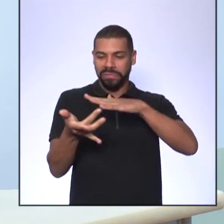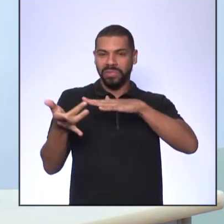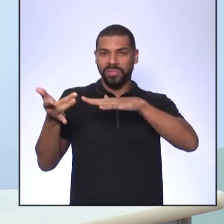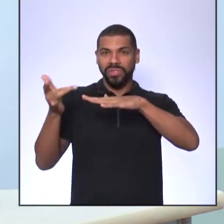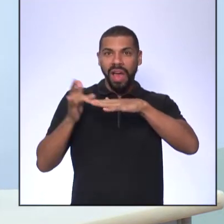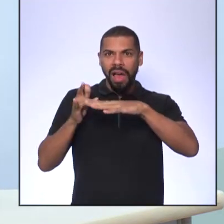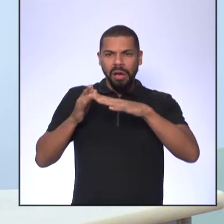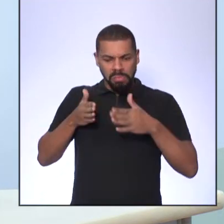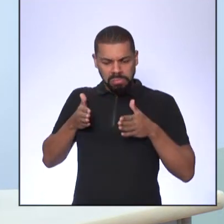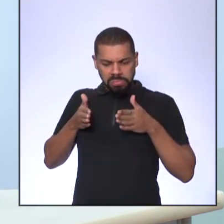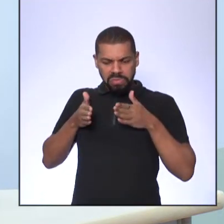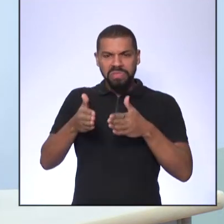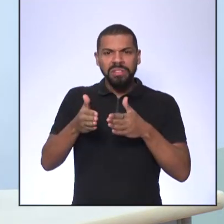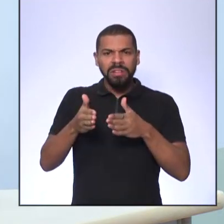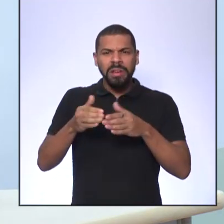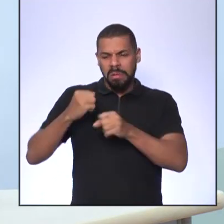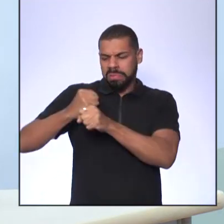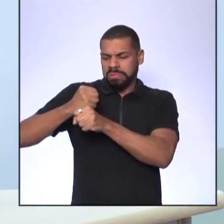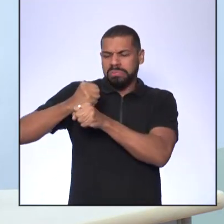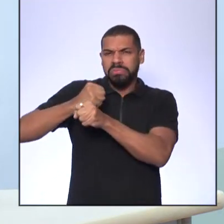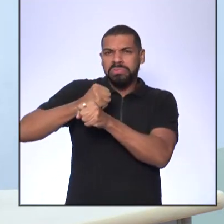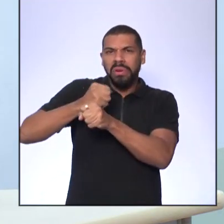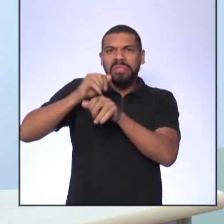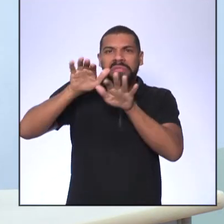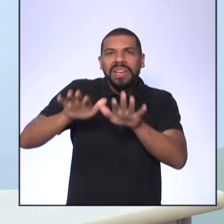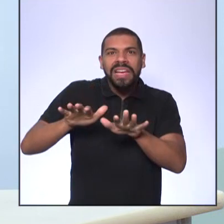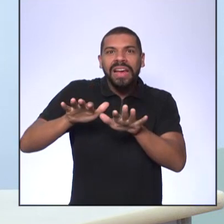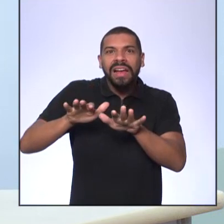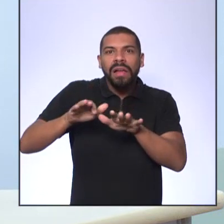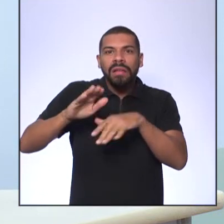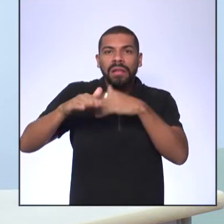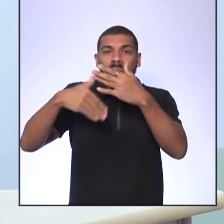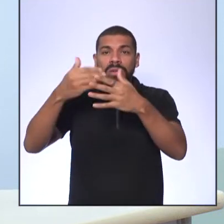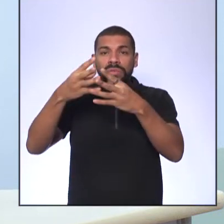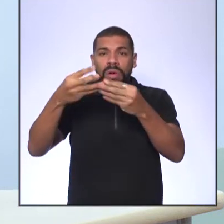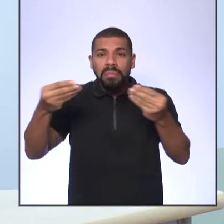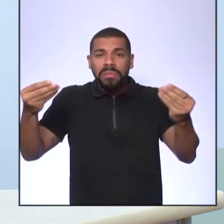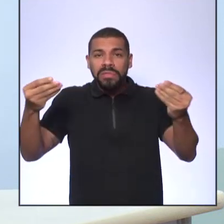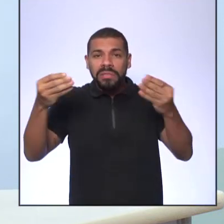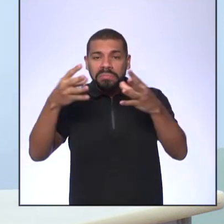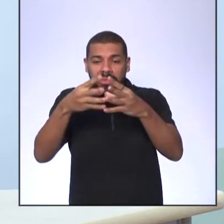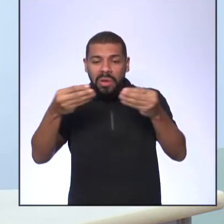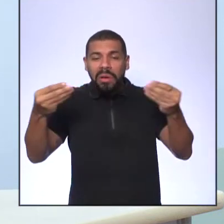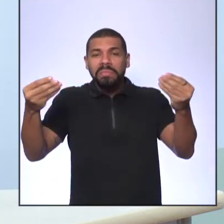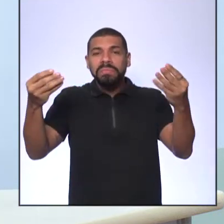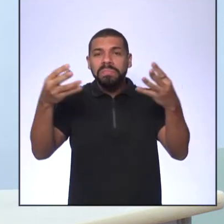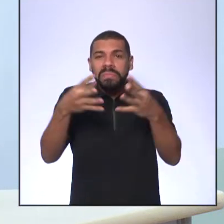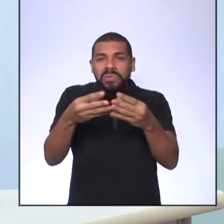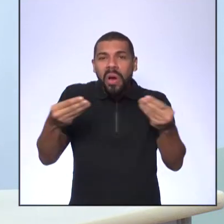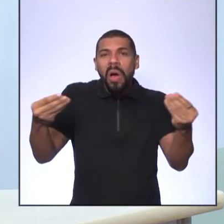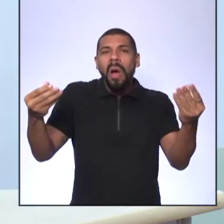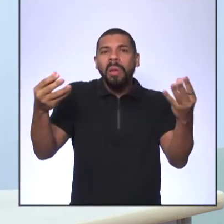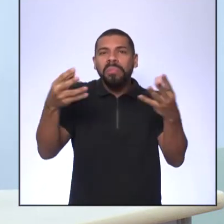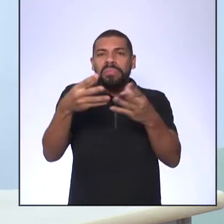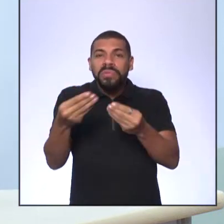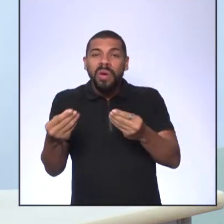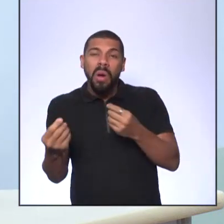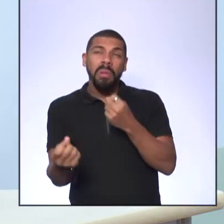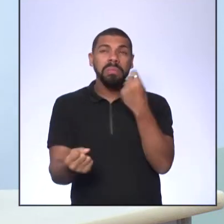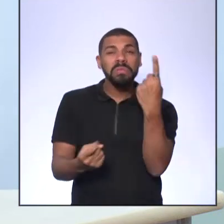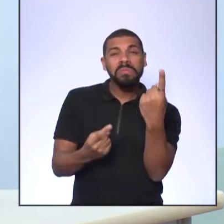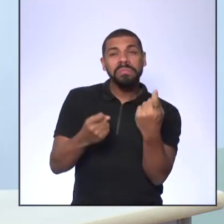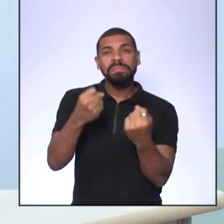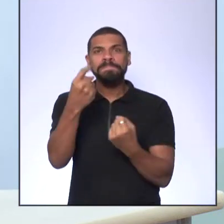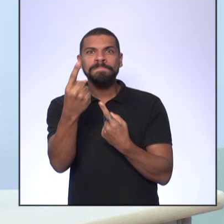se concretizam, ficam no mercado, outras acabam desaparecendo, né? Umas têm mais impacto,